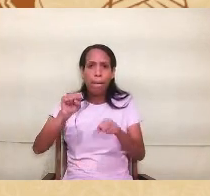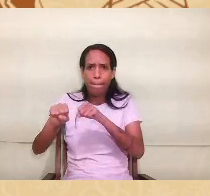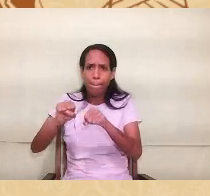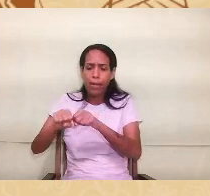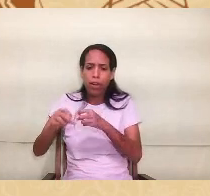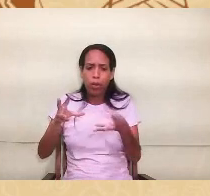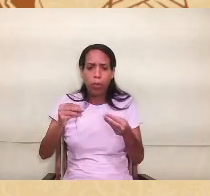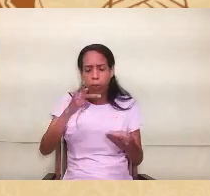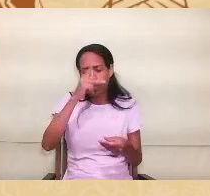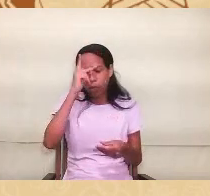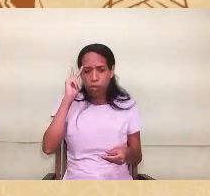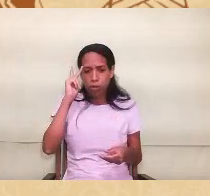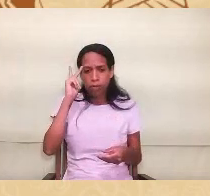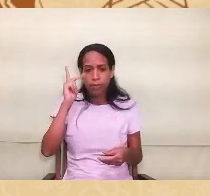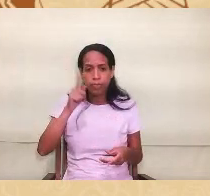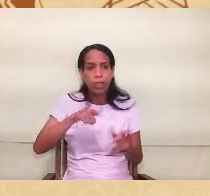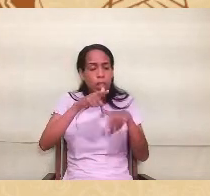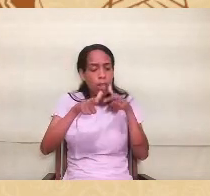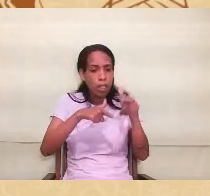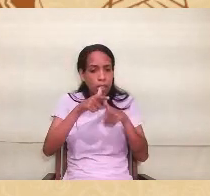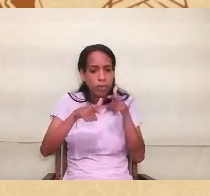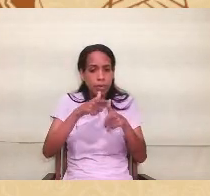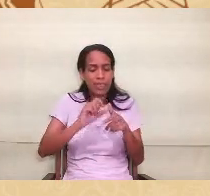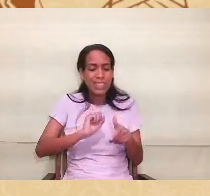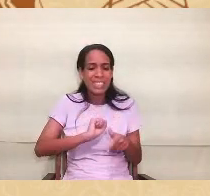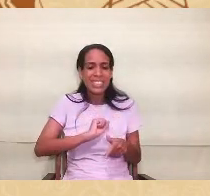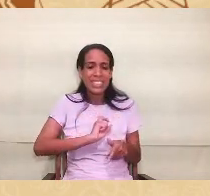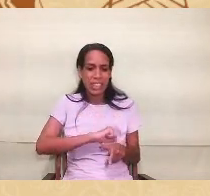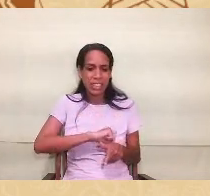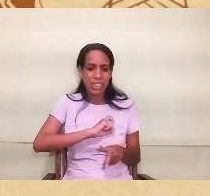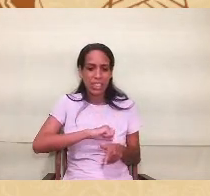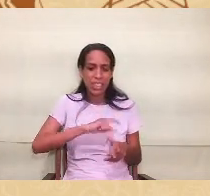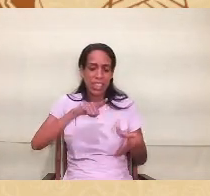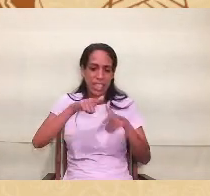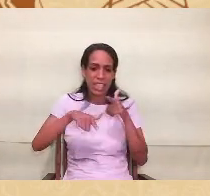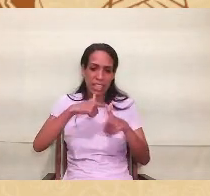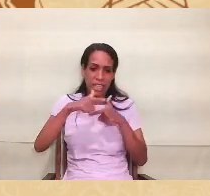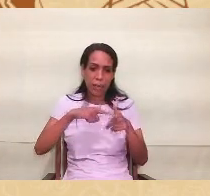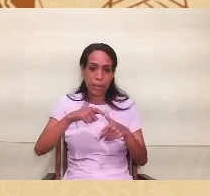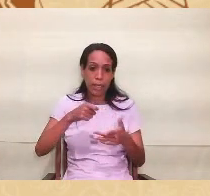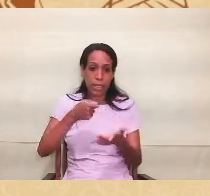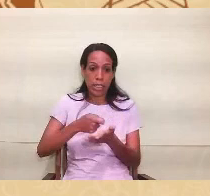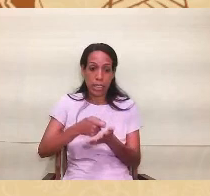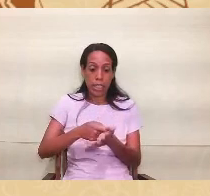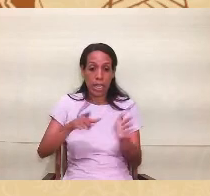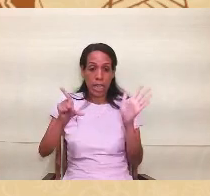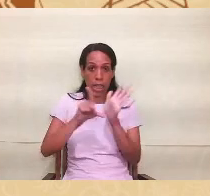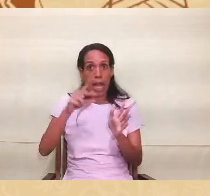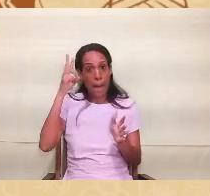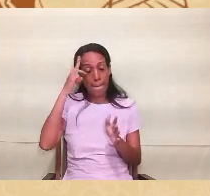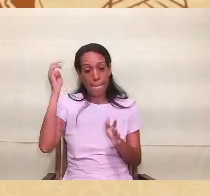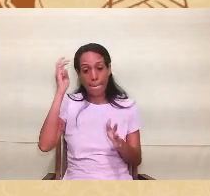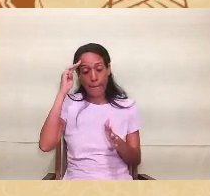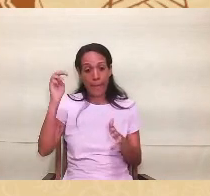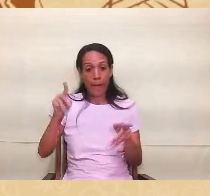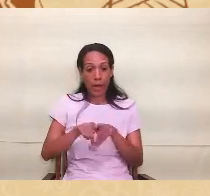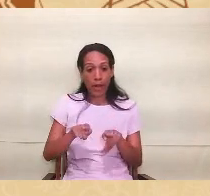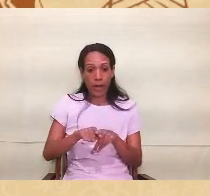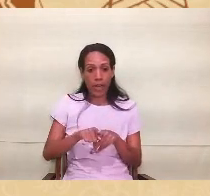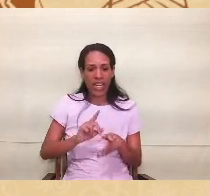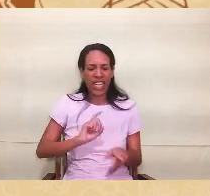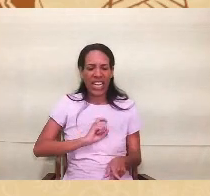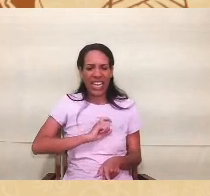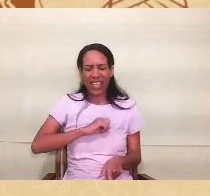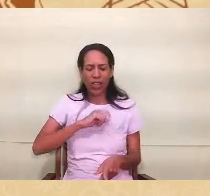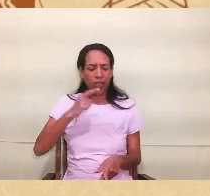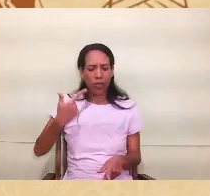É por isso que a gente não trabalha com o rancor, né? A gente trabalha com a energia da lembrança, da memória, mas sem ficar rancoroso. Senão,